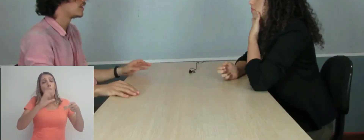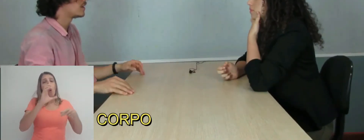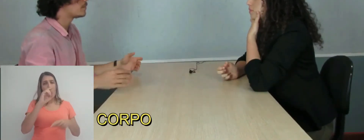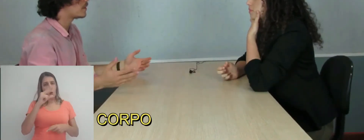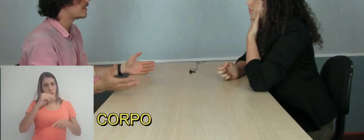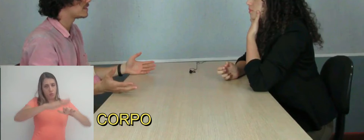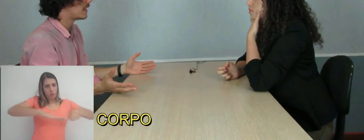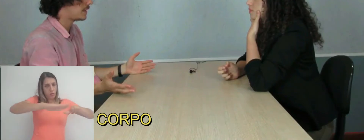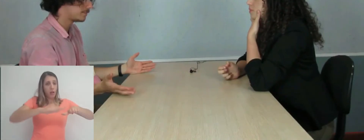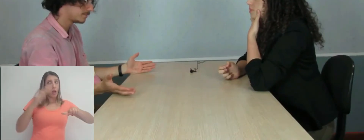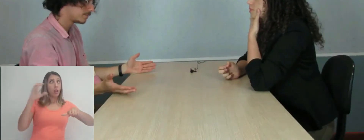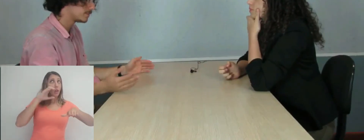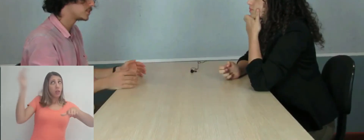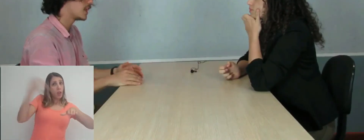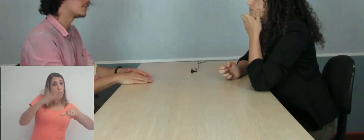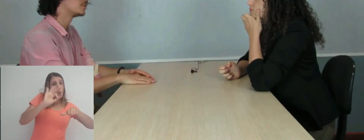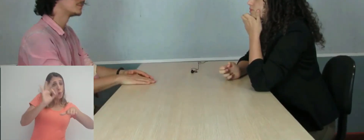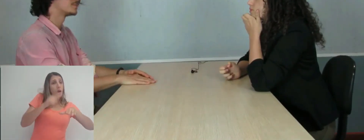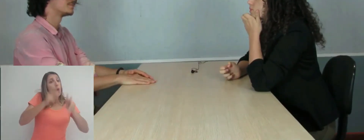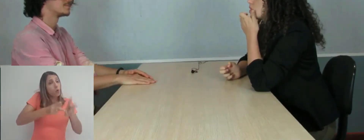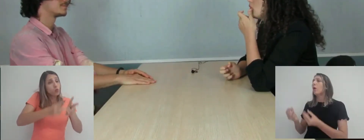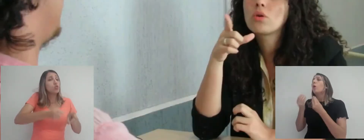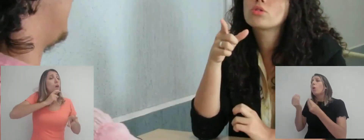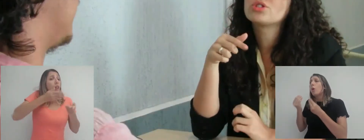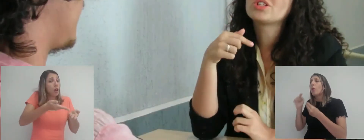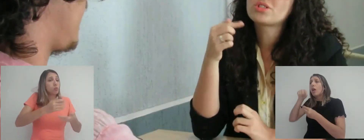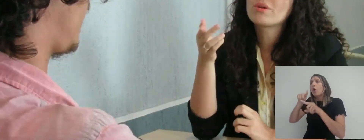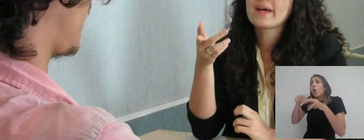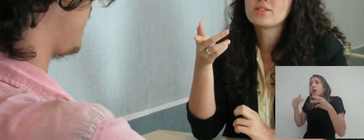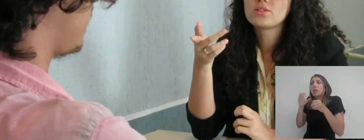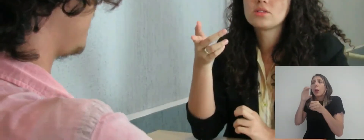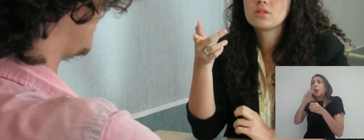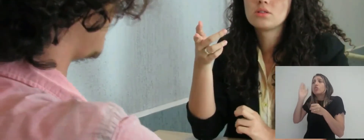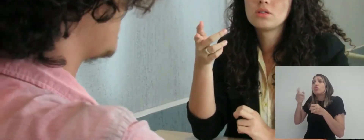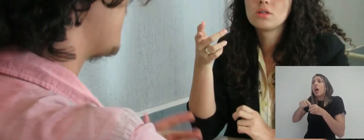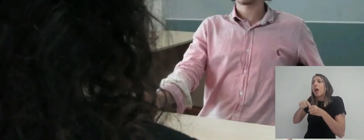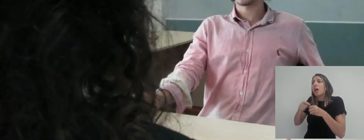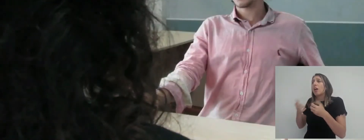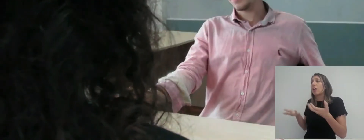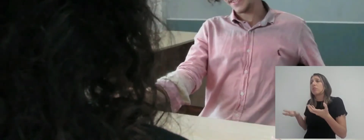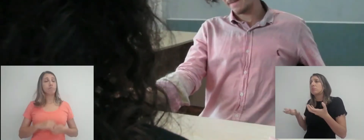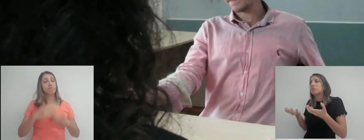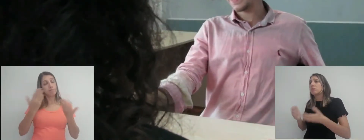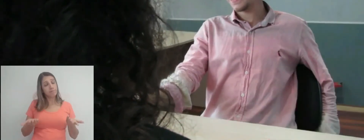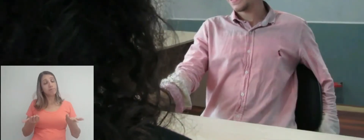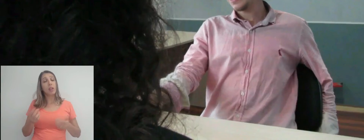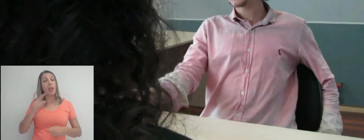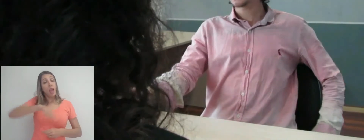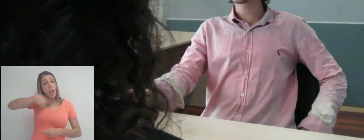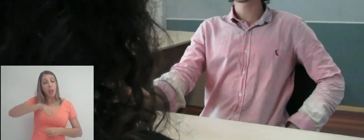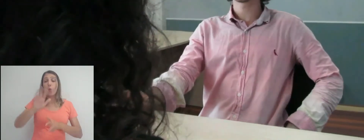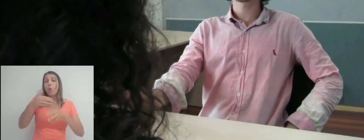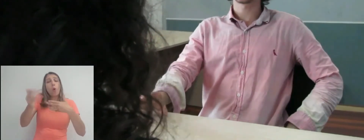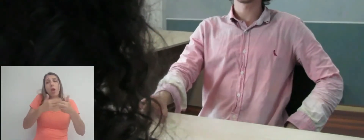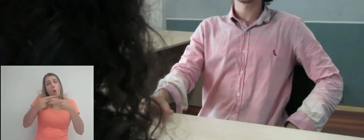ganhar calor permanecerá gelado. E quanto aos que já estão quentes? Pois é.